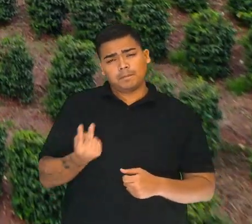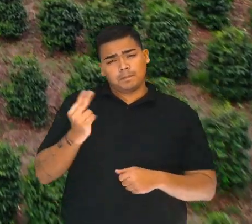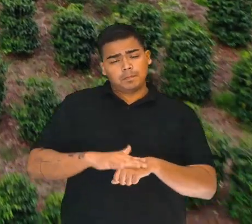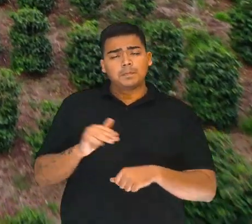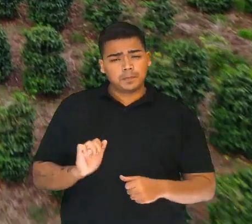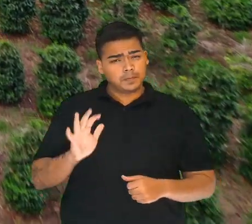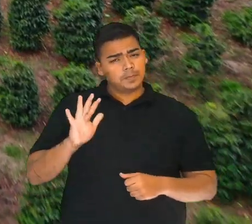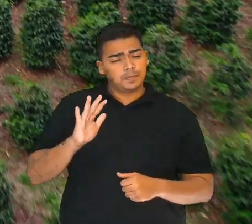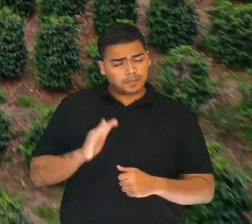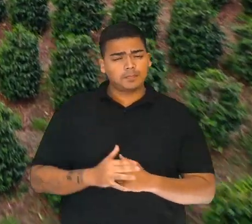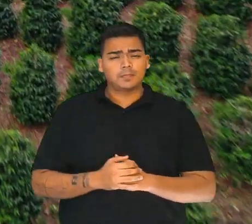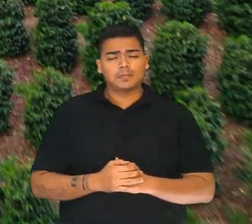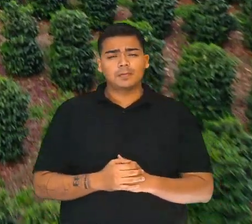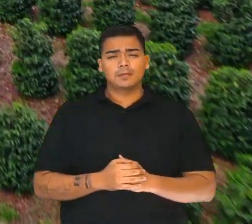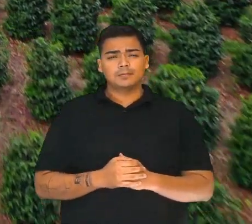valor maior no mercado.